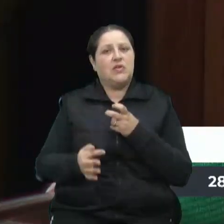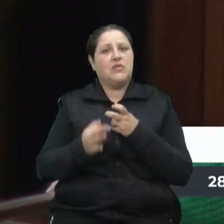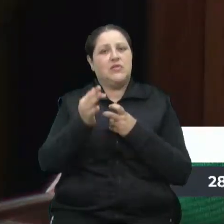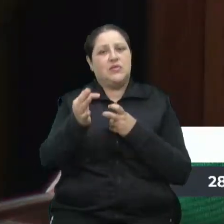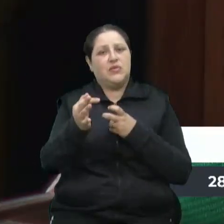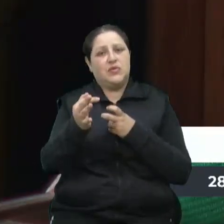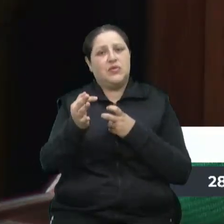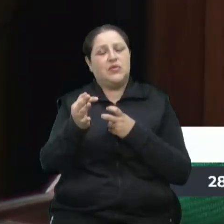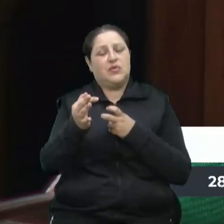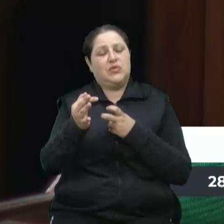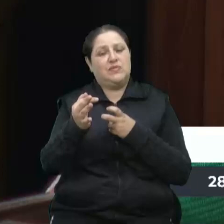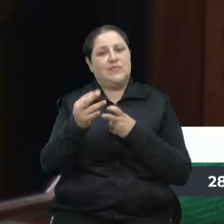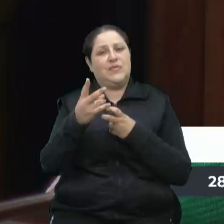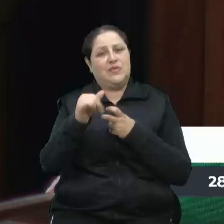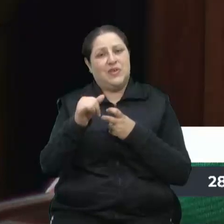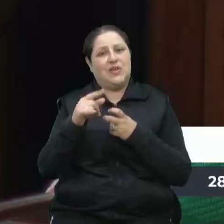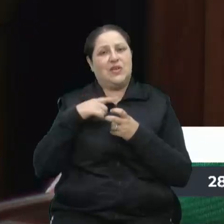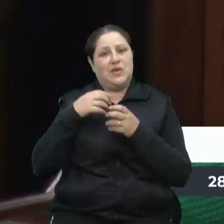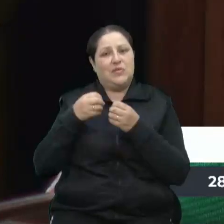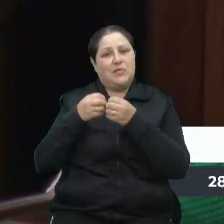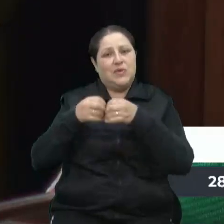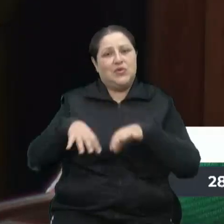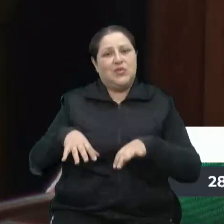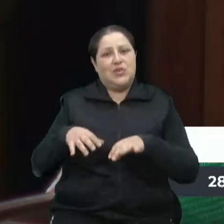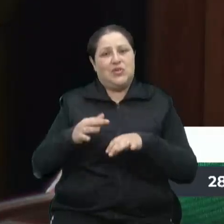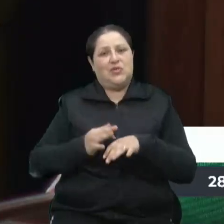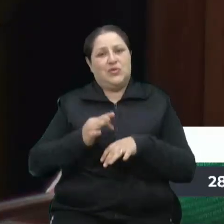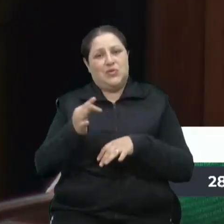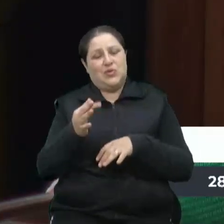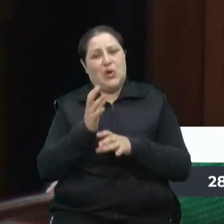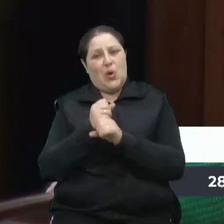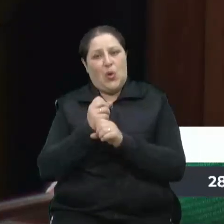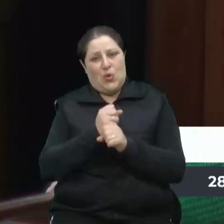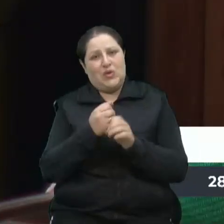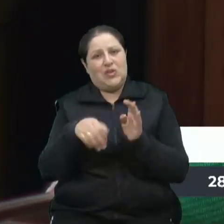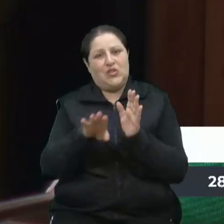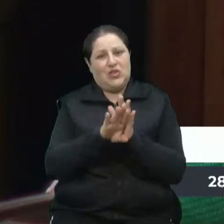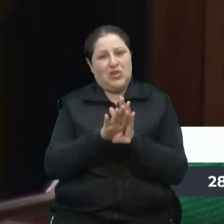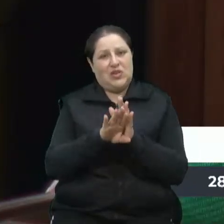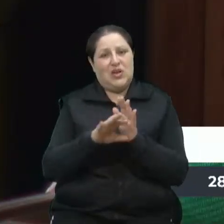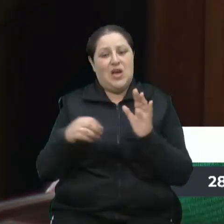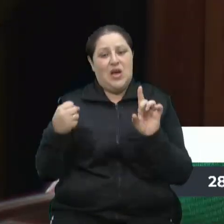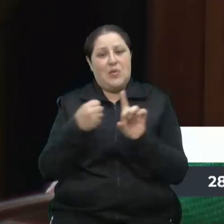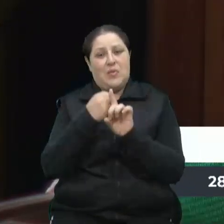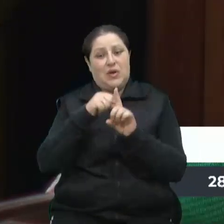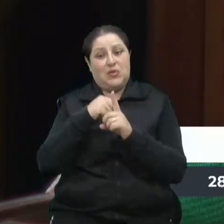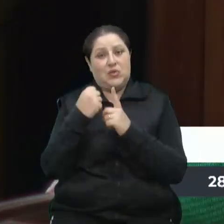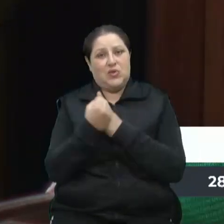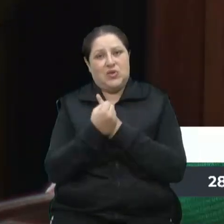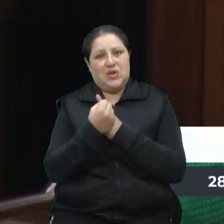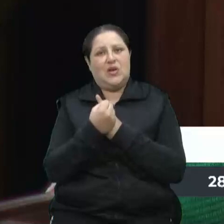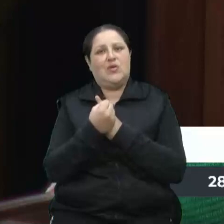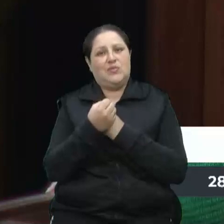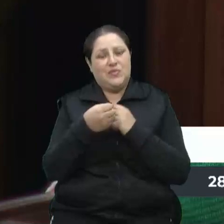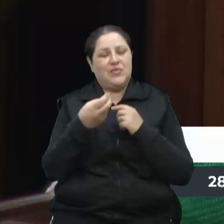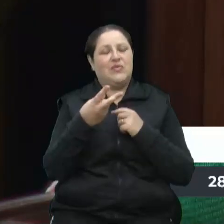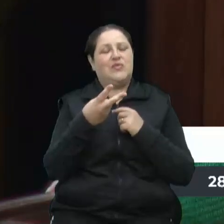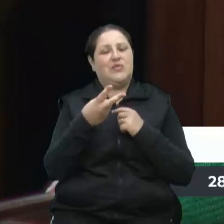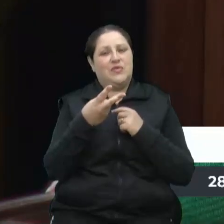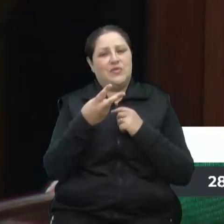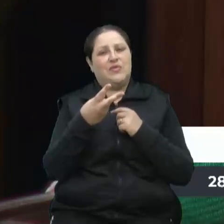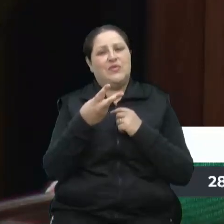essa conta irá chegar, de uma forma ou de outra. Que o impacto social dessa situação chegará aos cofres da